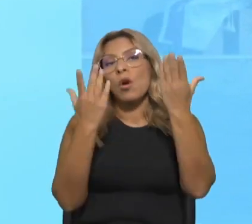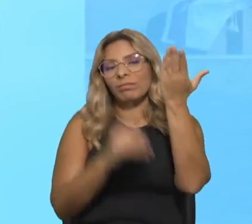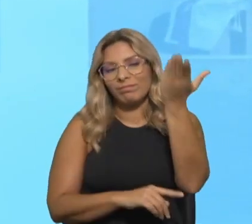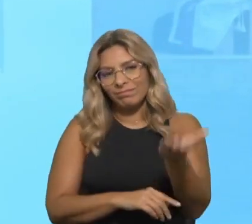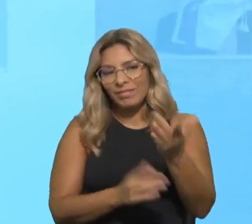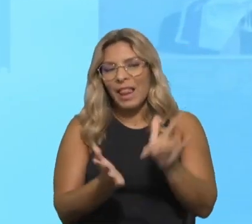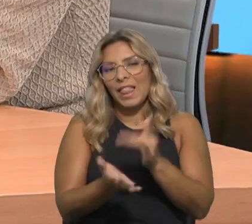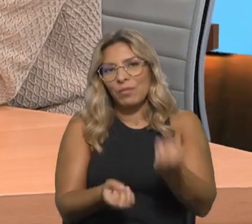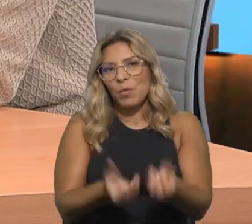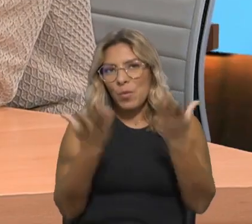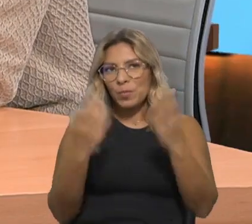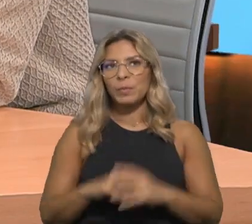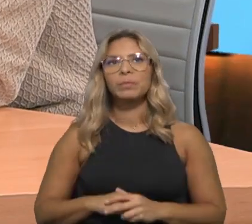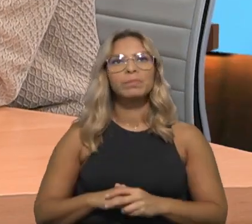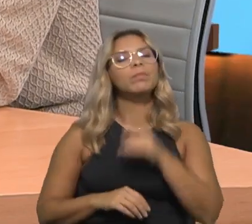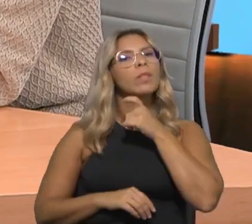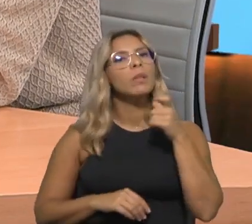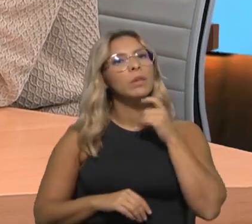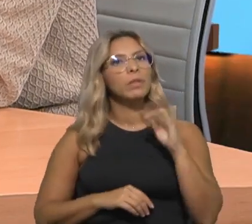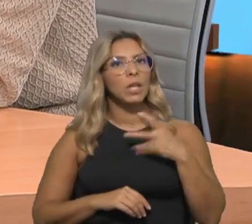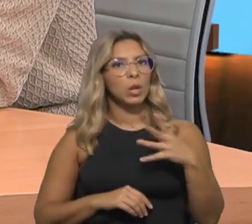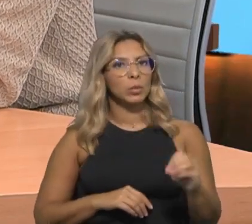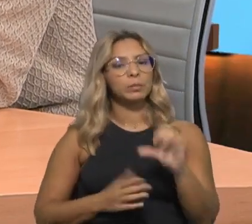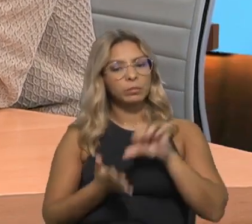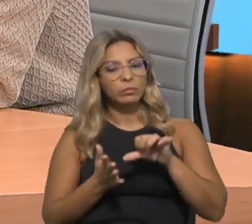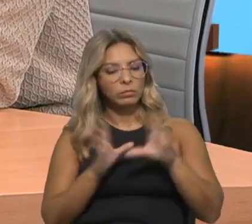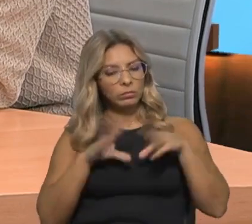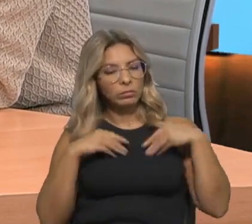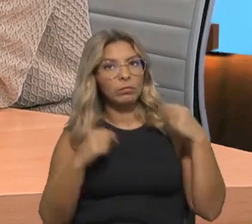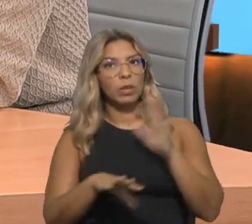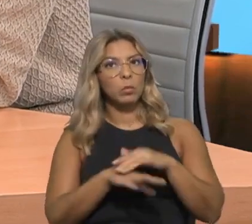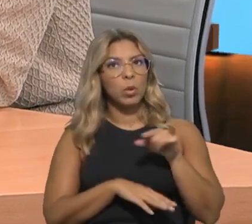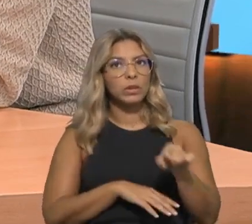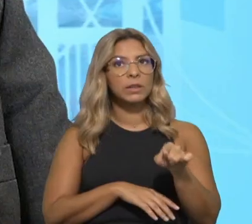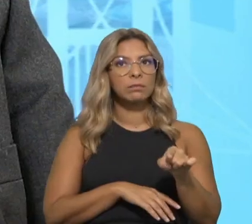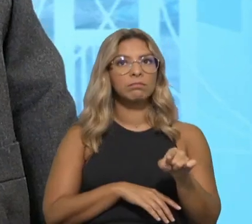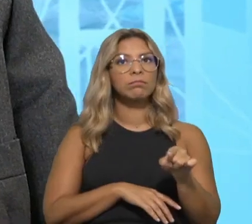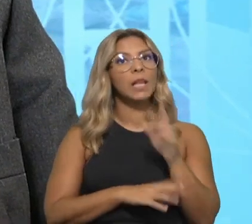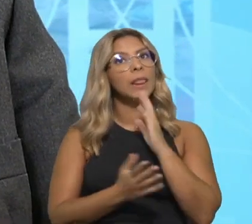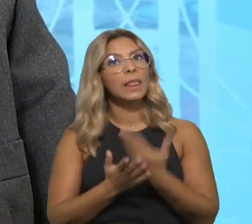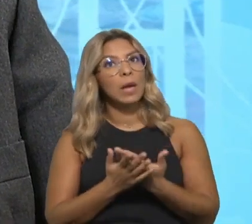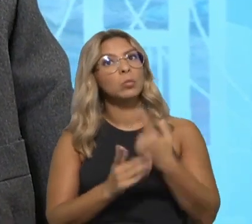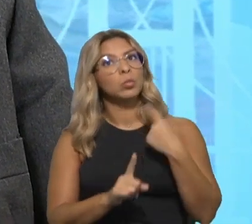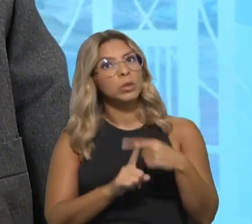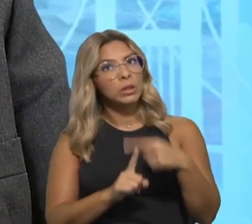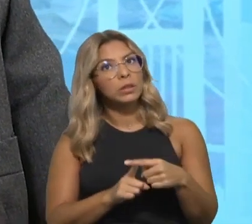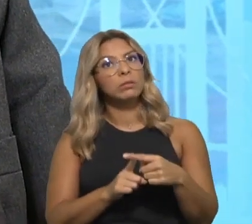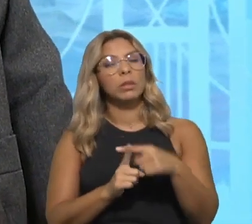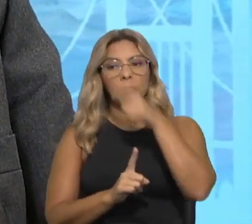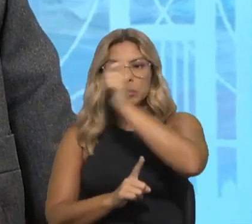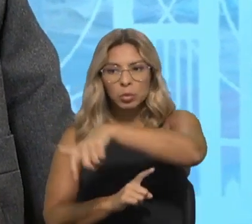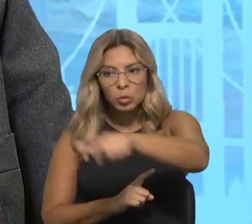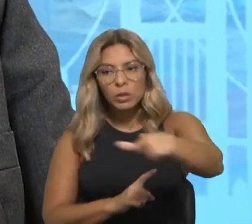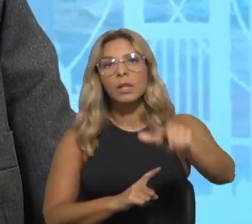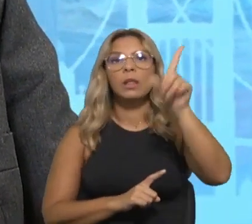dia padre Fernando e acredito que o centro de espiritualidade aconteça muito também com diferentes contributos seja dos conferencistas seja de